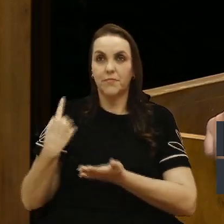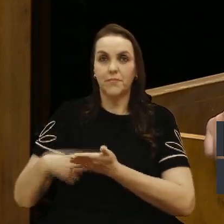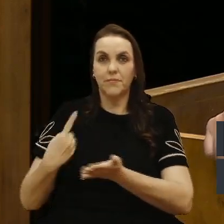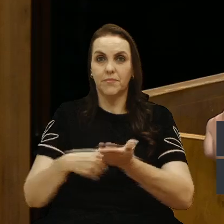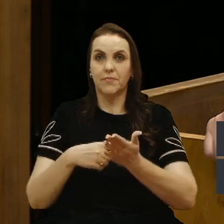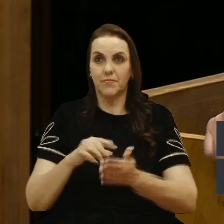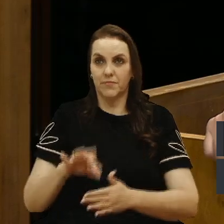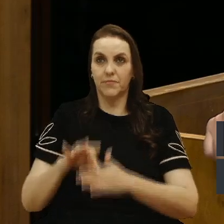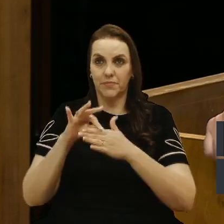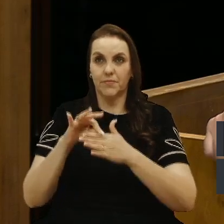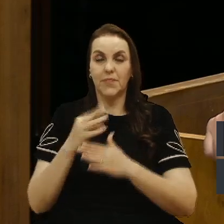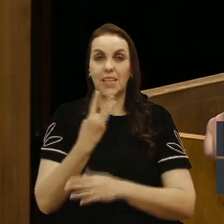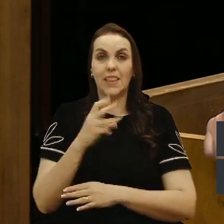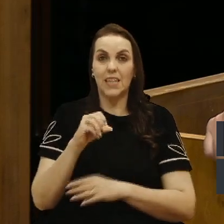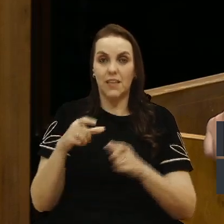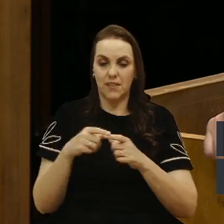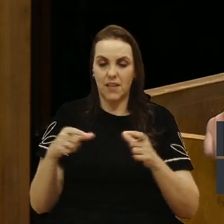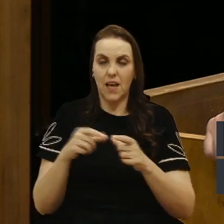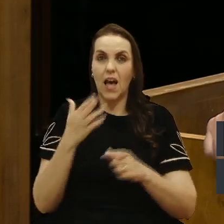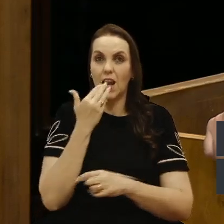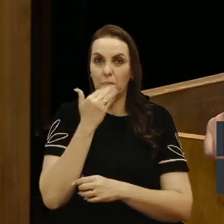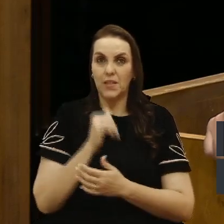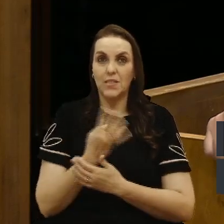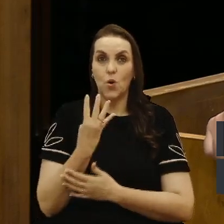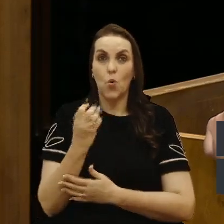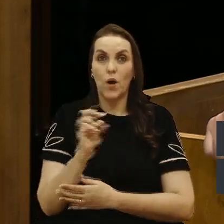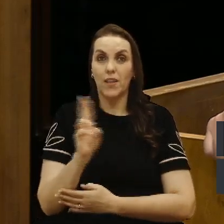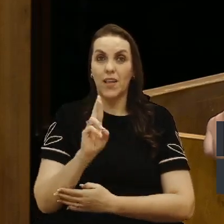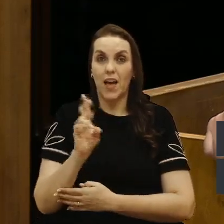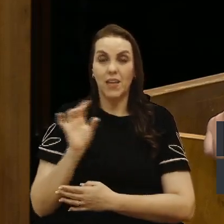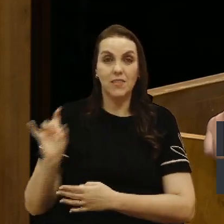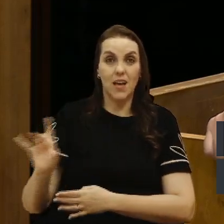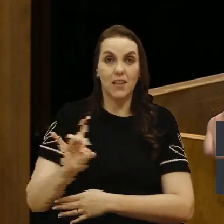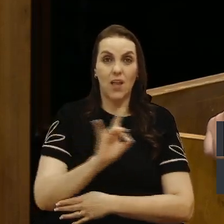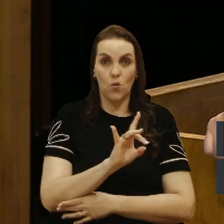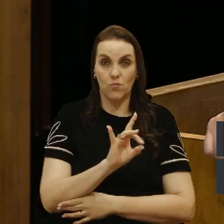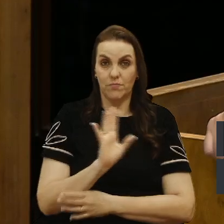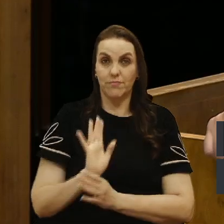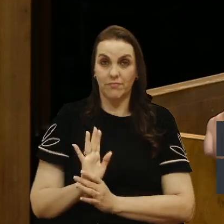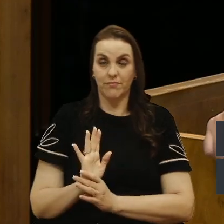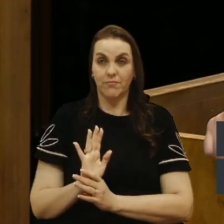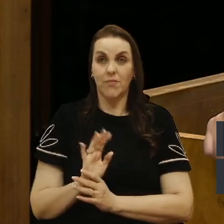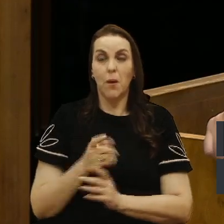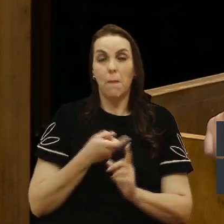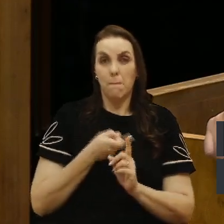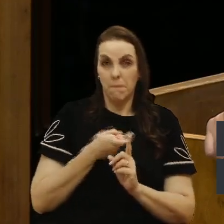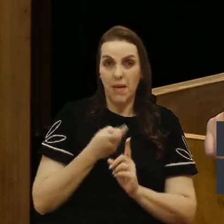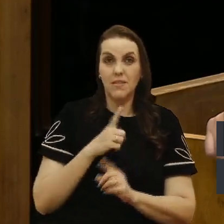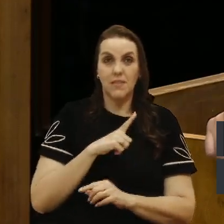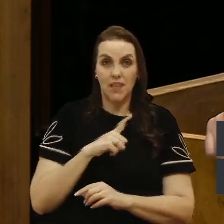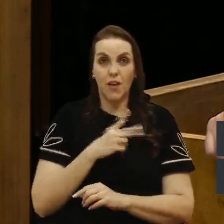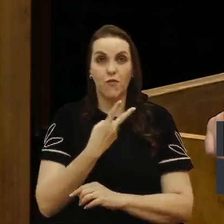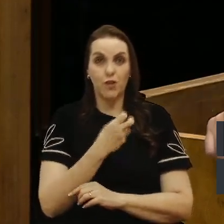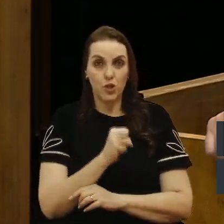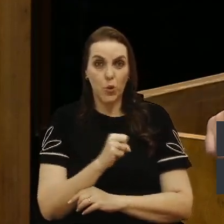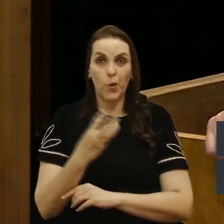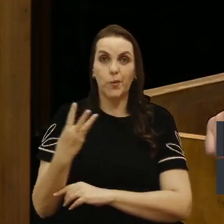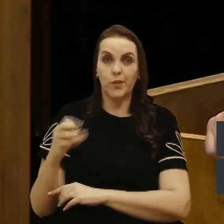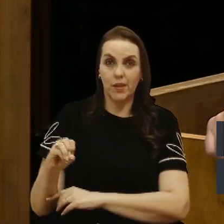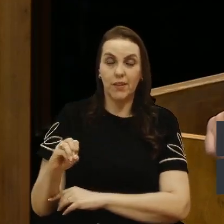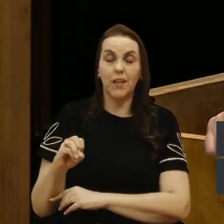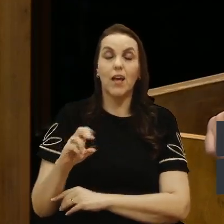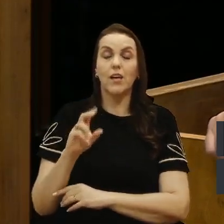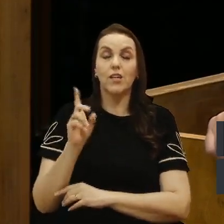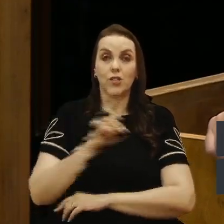ganham 30 tickets de alimentação, de R$40 cada um. 30. Se o mês tem 28, 31, se os dias úteis são 20, eles